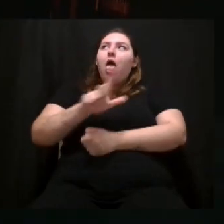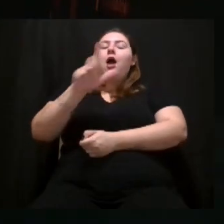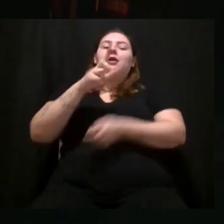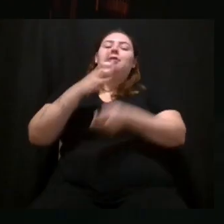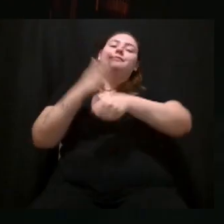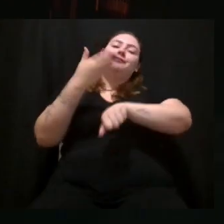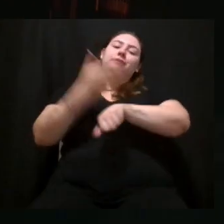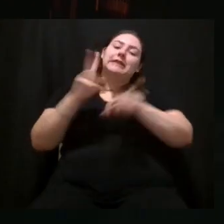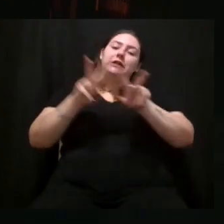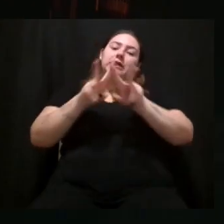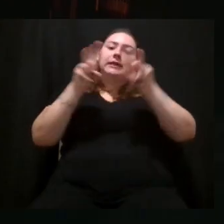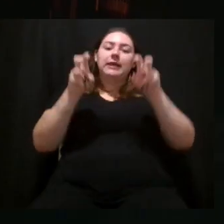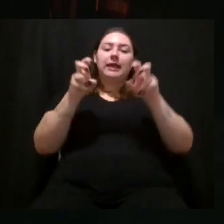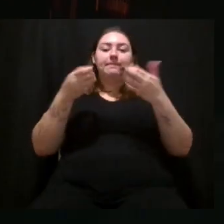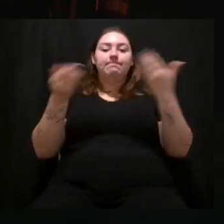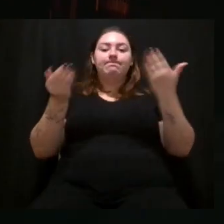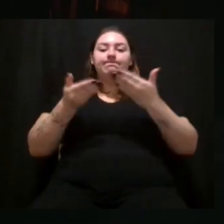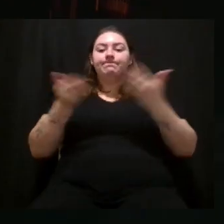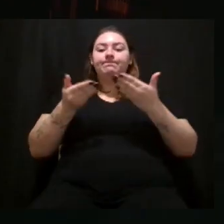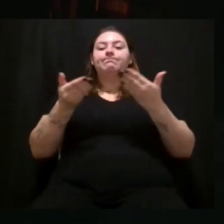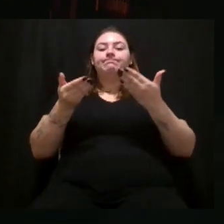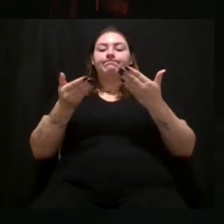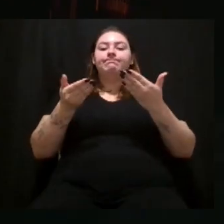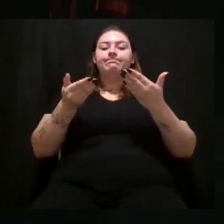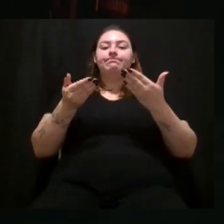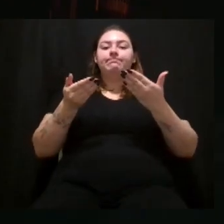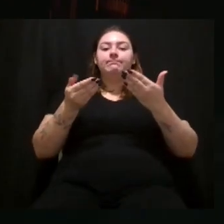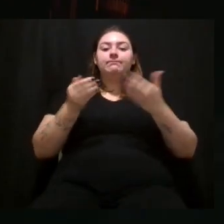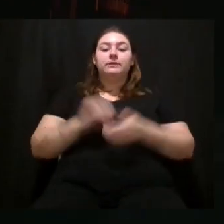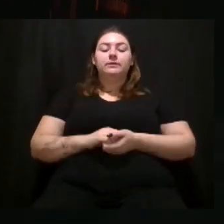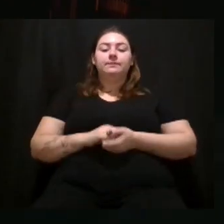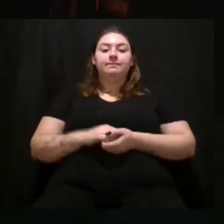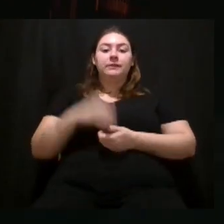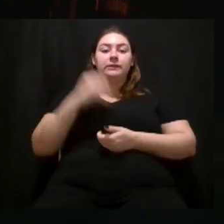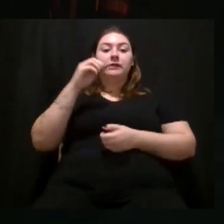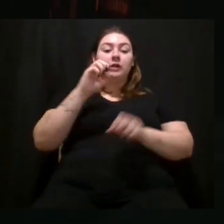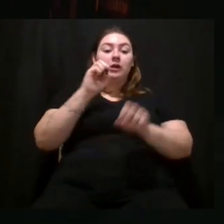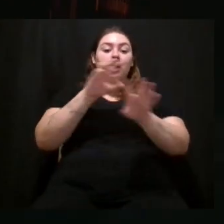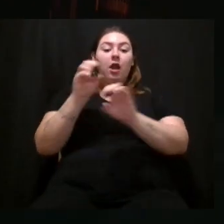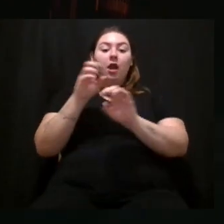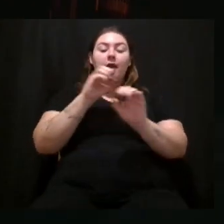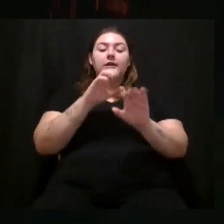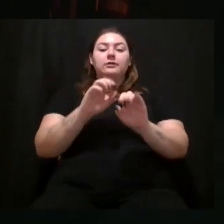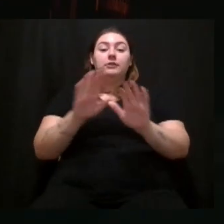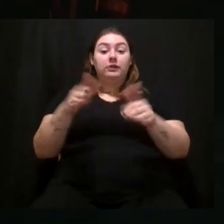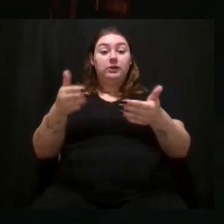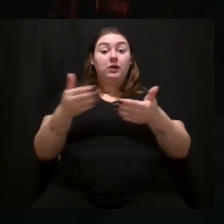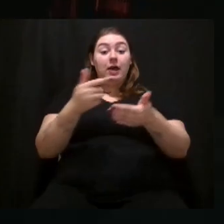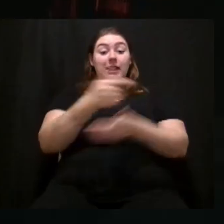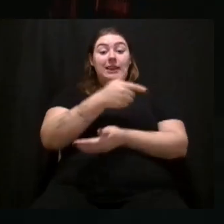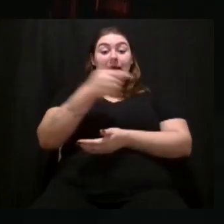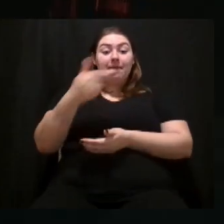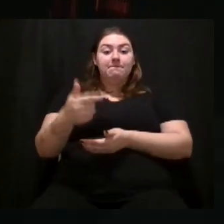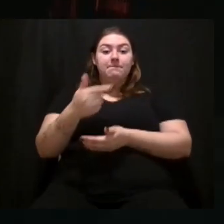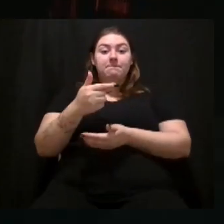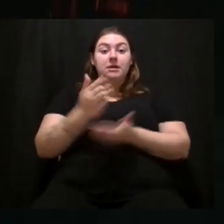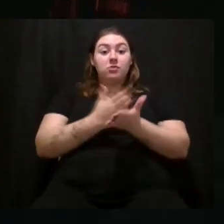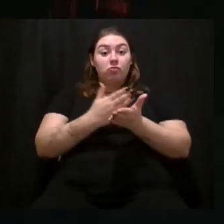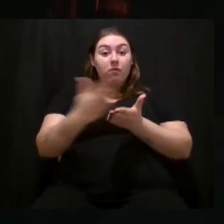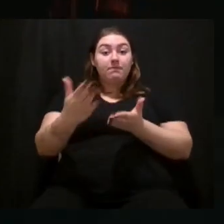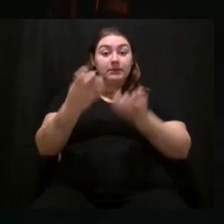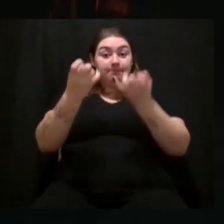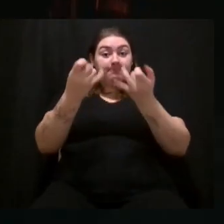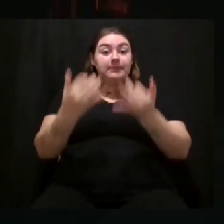Estúdio Câmara, que é um programa que traz uma psicoeducação para você. Então a gente abre a semana do Estúdio Câmara falando sobre